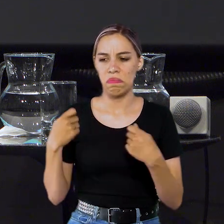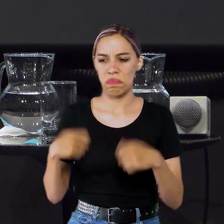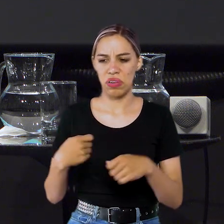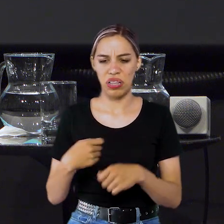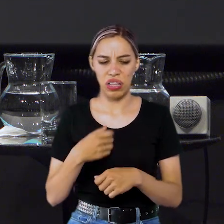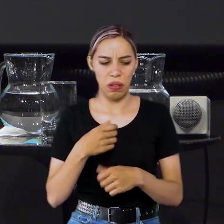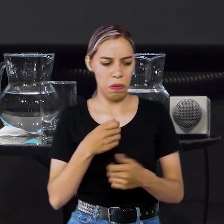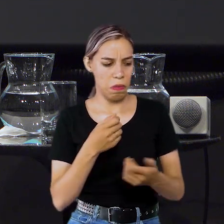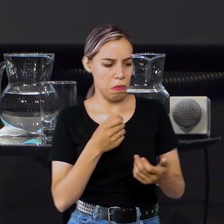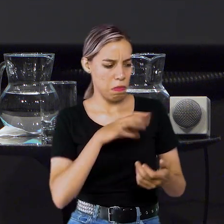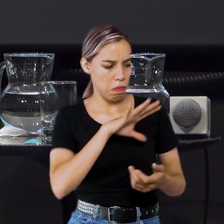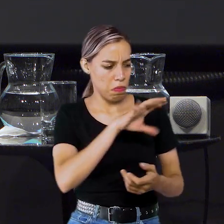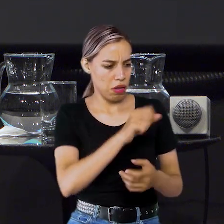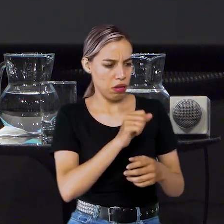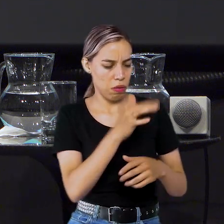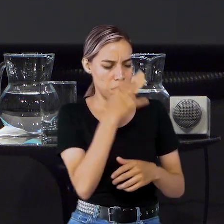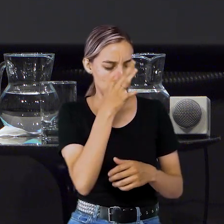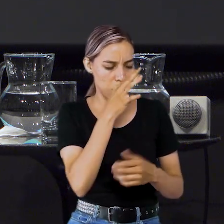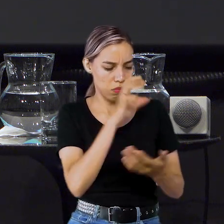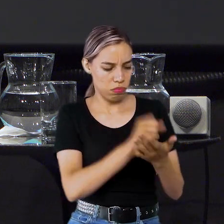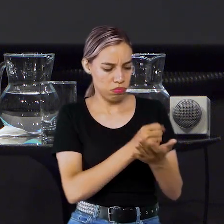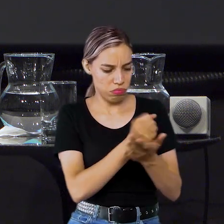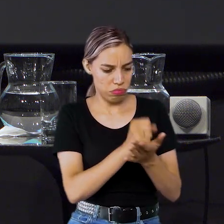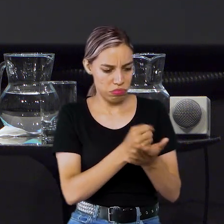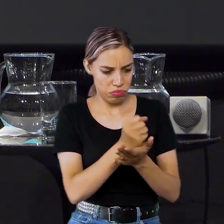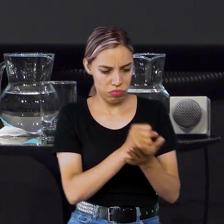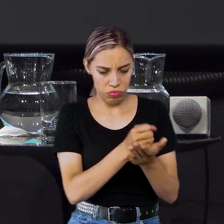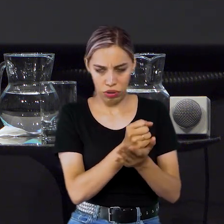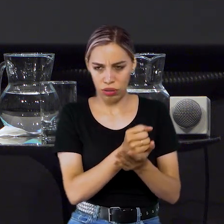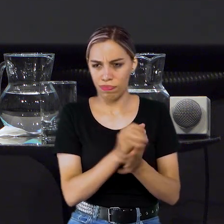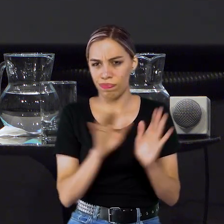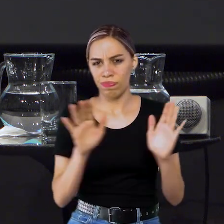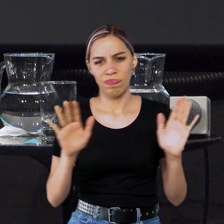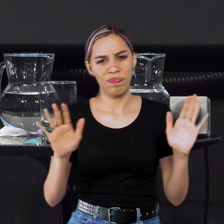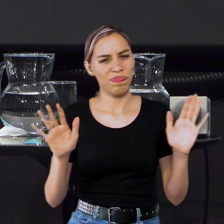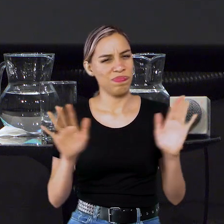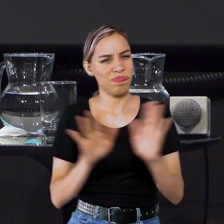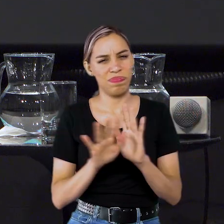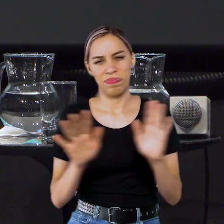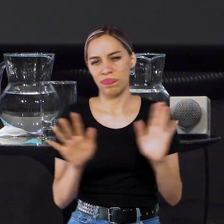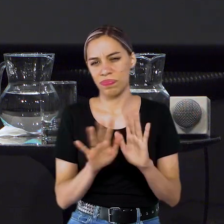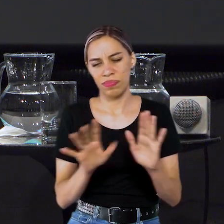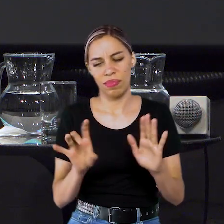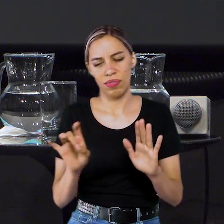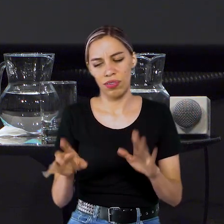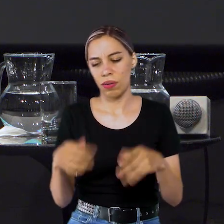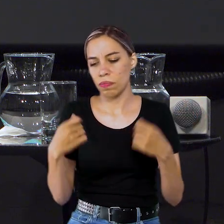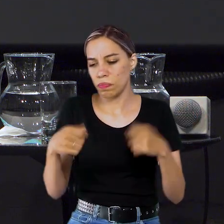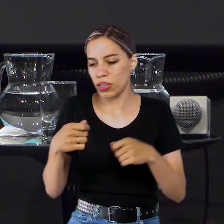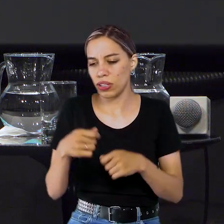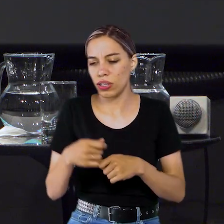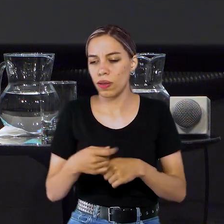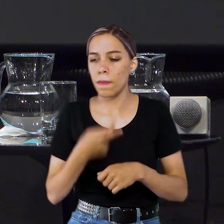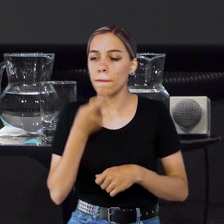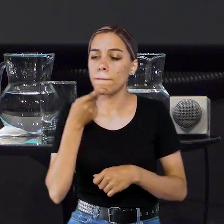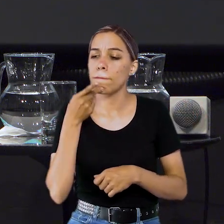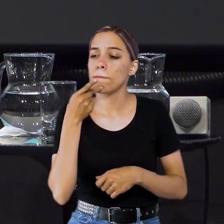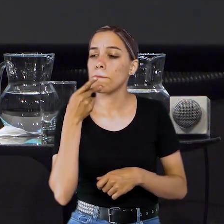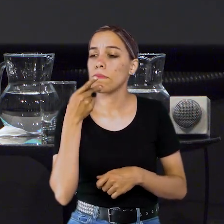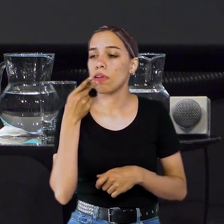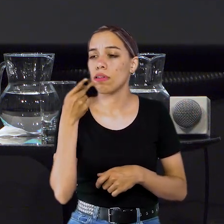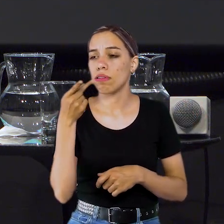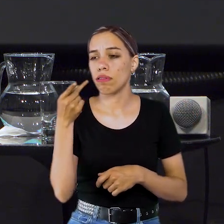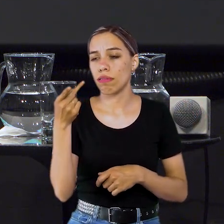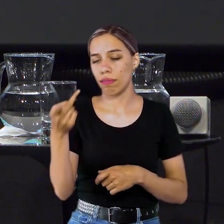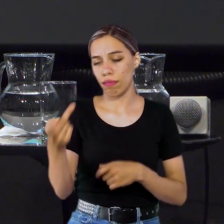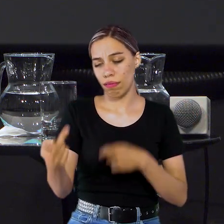de uma planta, de um medicamento, mas sim precisa apenas um toque com um dedo só,